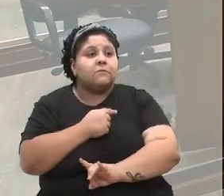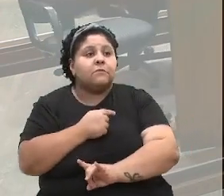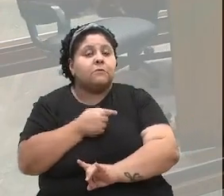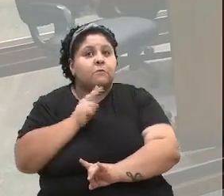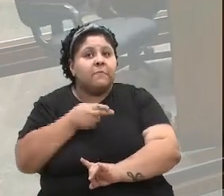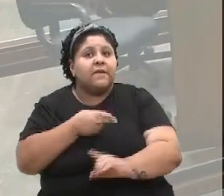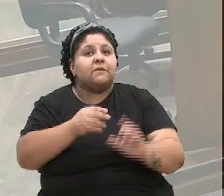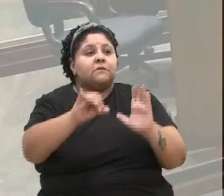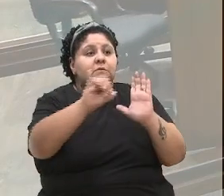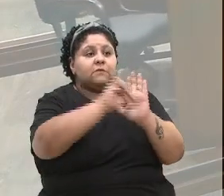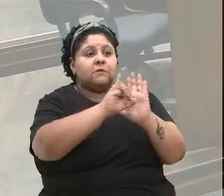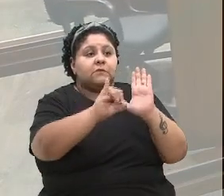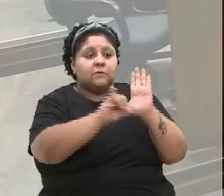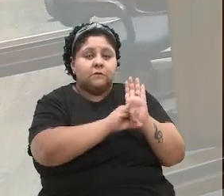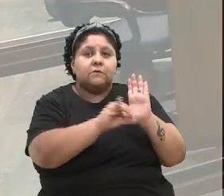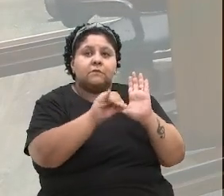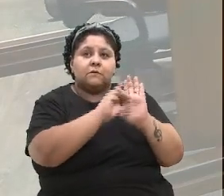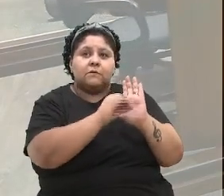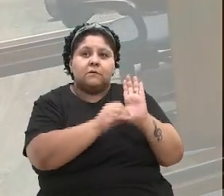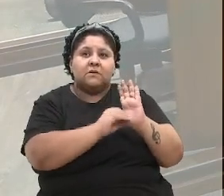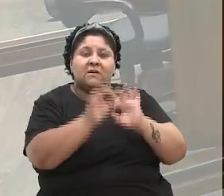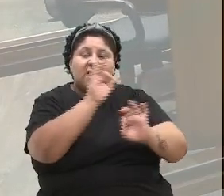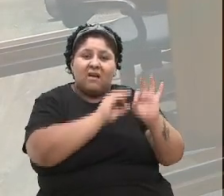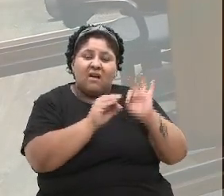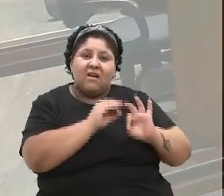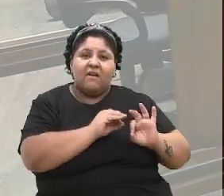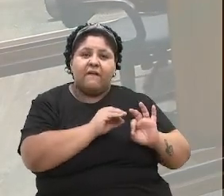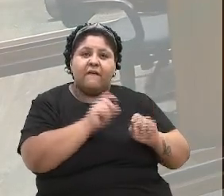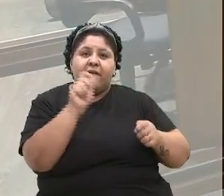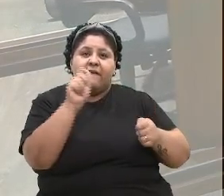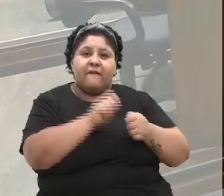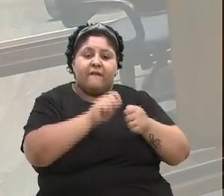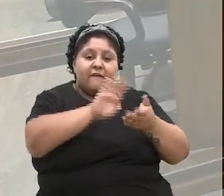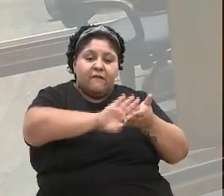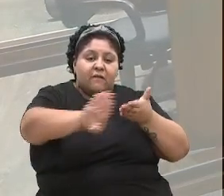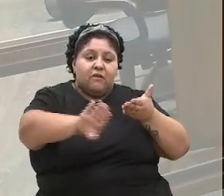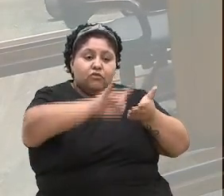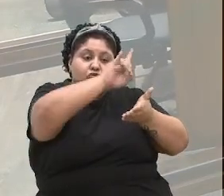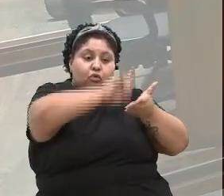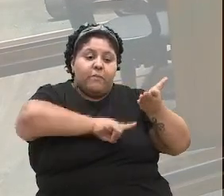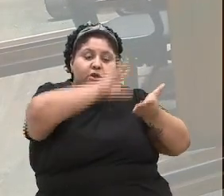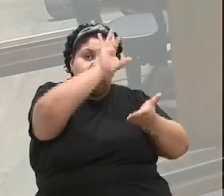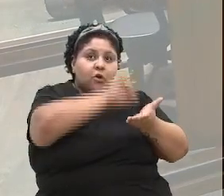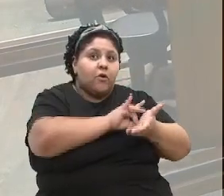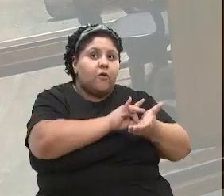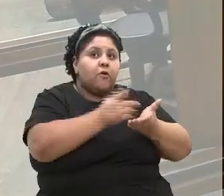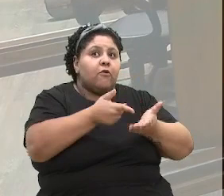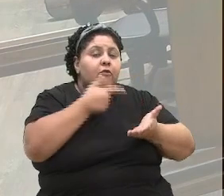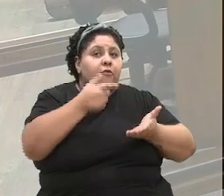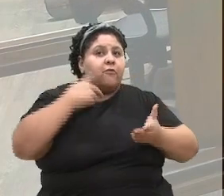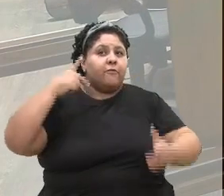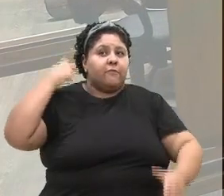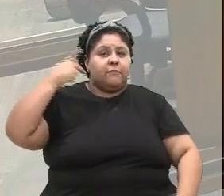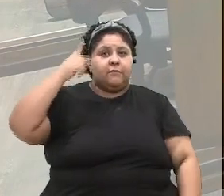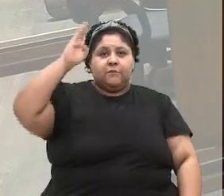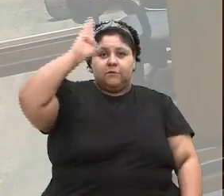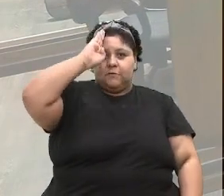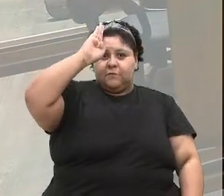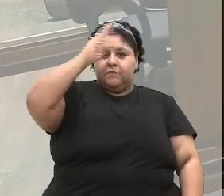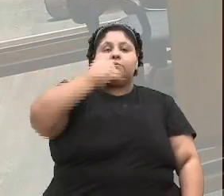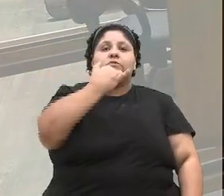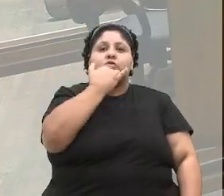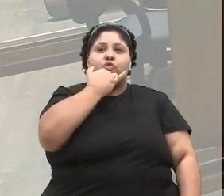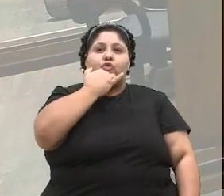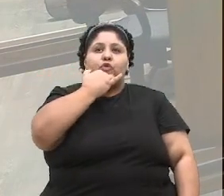artigo, a questão de ordem para que se fosse retirado dos anais a fala do vereador